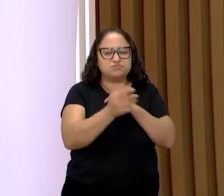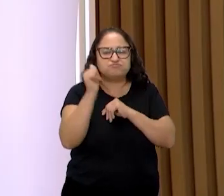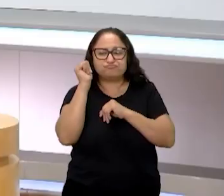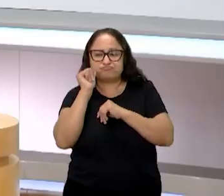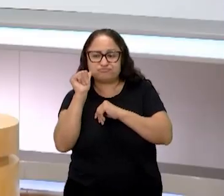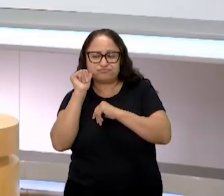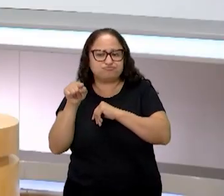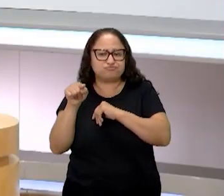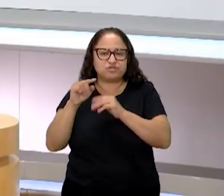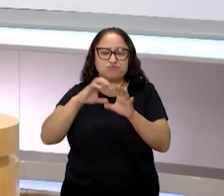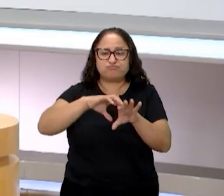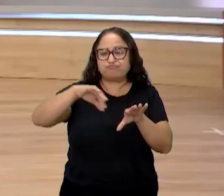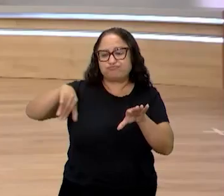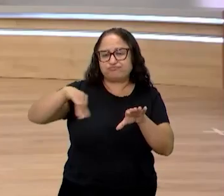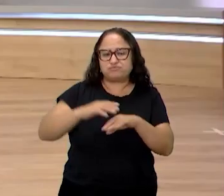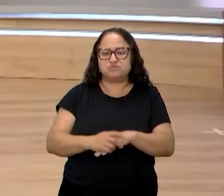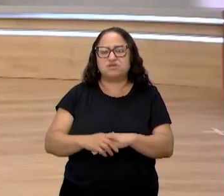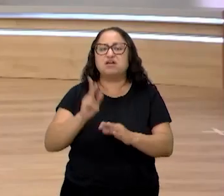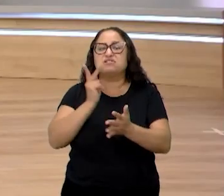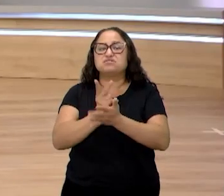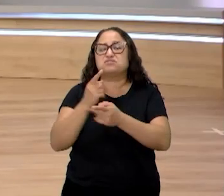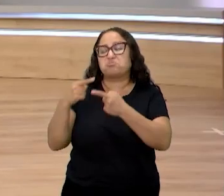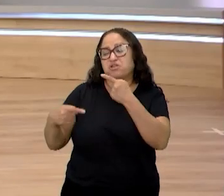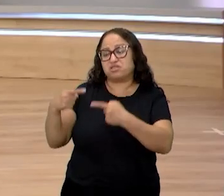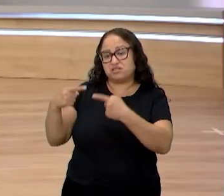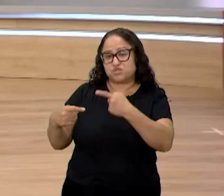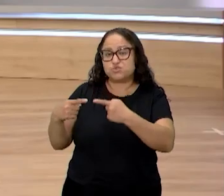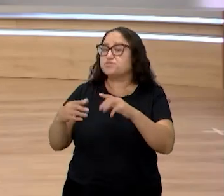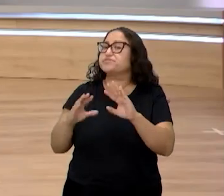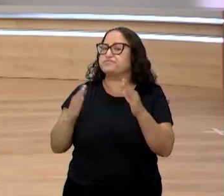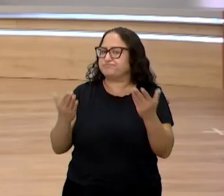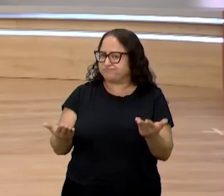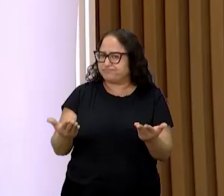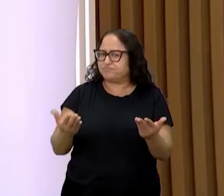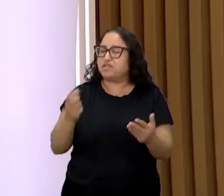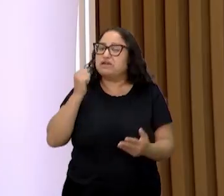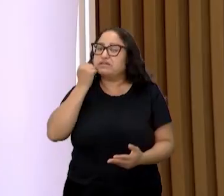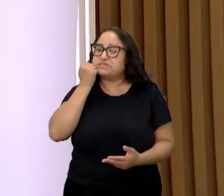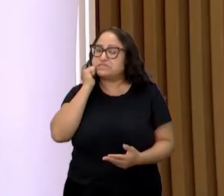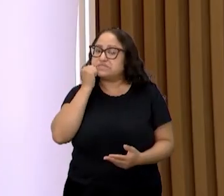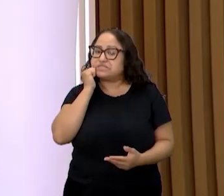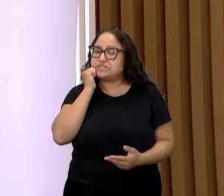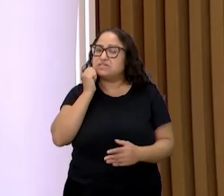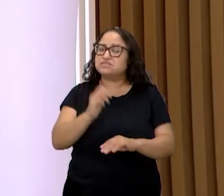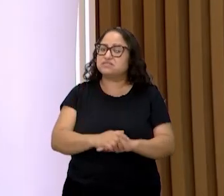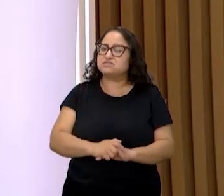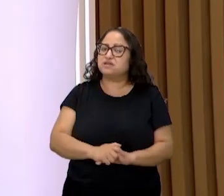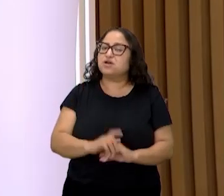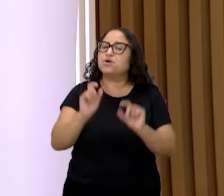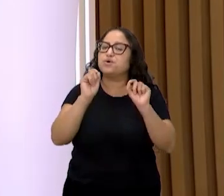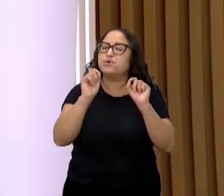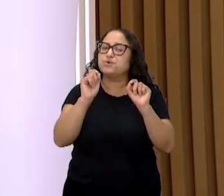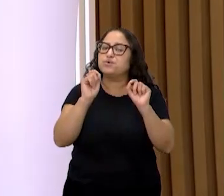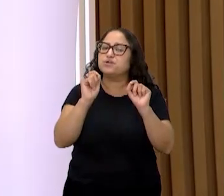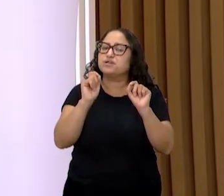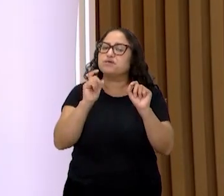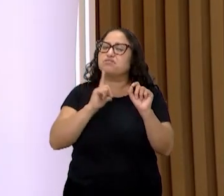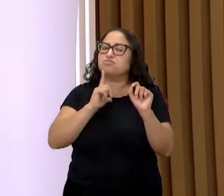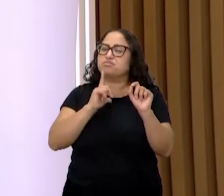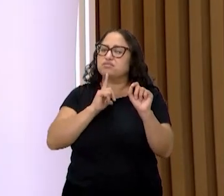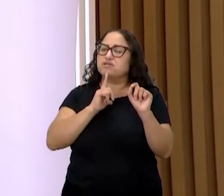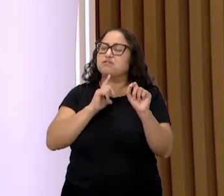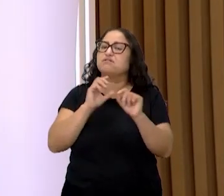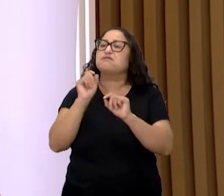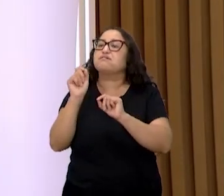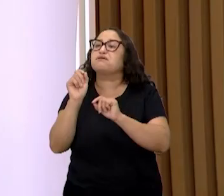de fora. Sempre a discussão que a gente faz, né? Com relação aí Exato. à ciência e poucos que têm acesso e quem